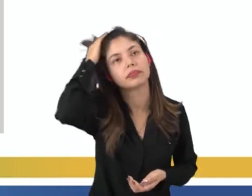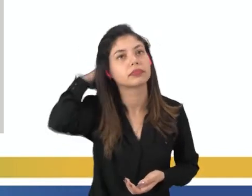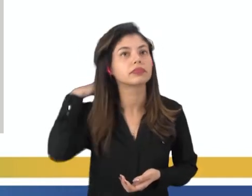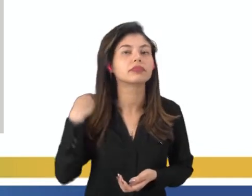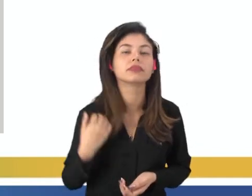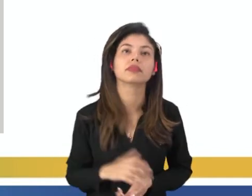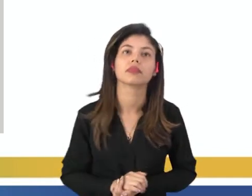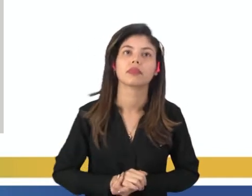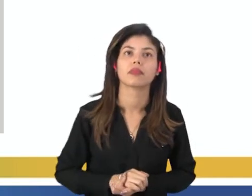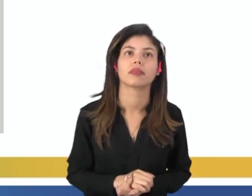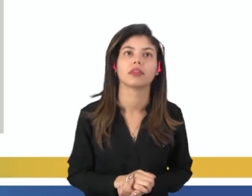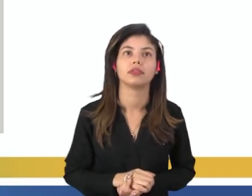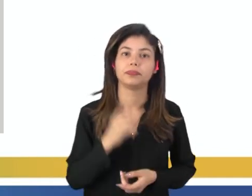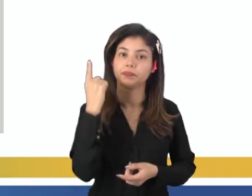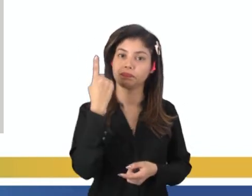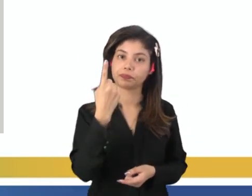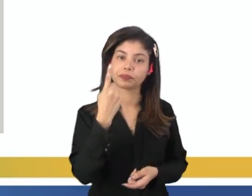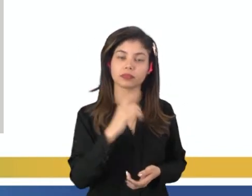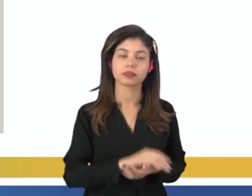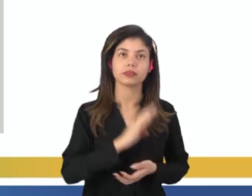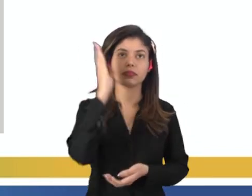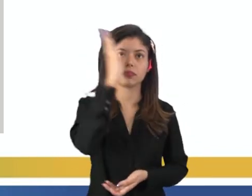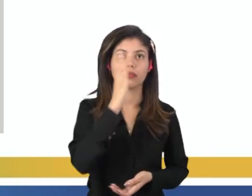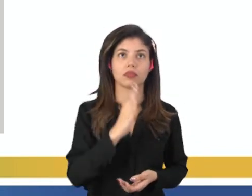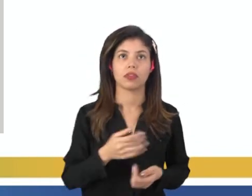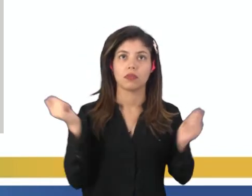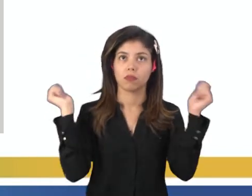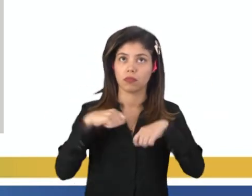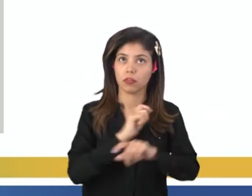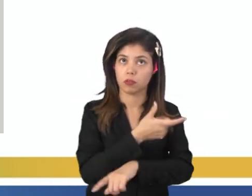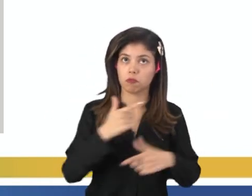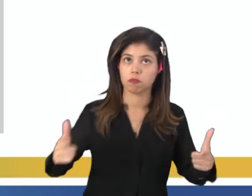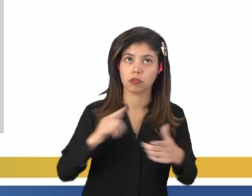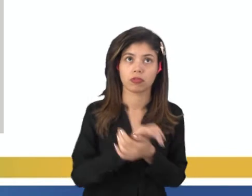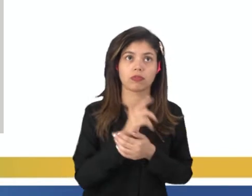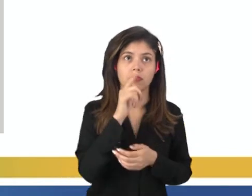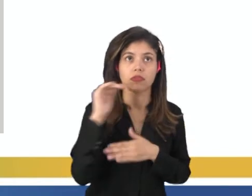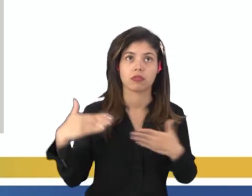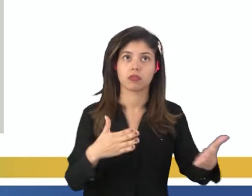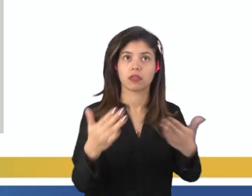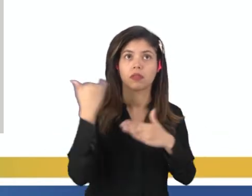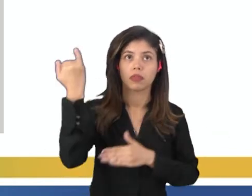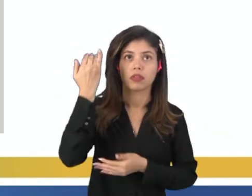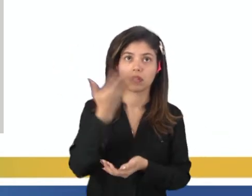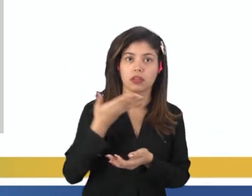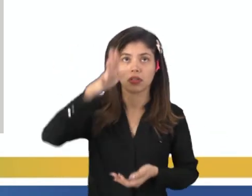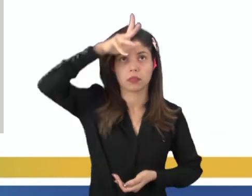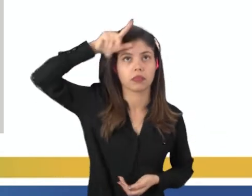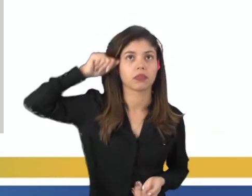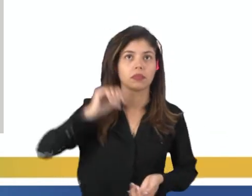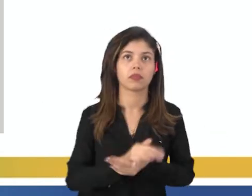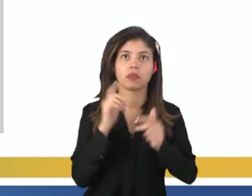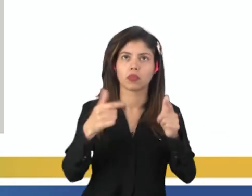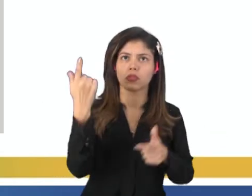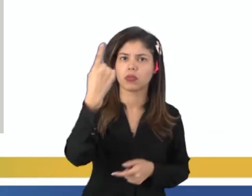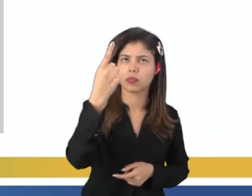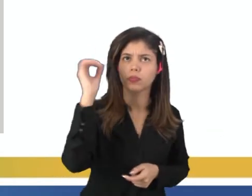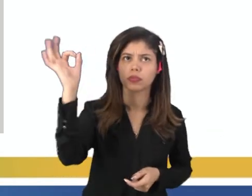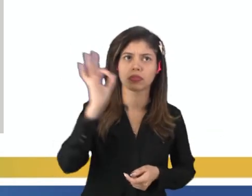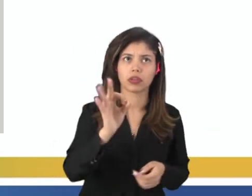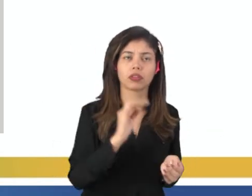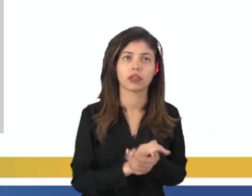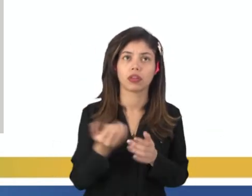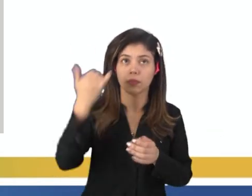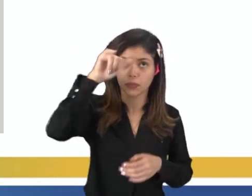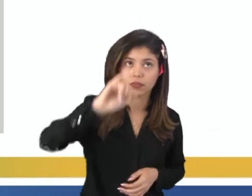questões bem simples. Vamos lá. Questão número 1. O Brasil possui um grande potencial hidrelétrico, principalmente na bacia amazônica, onde menos de